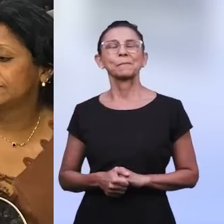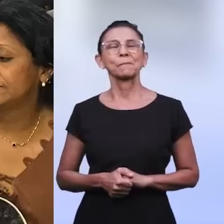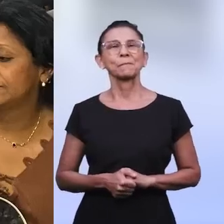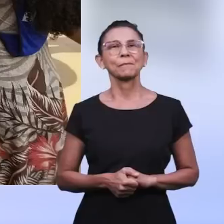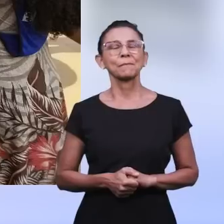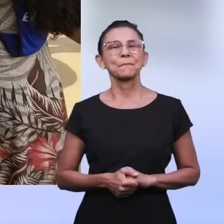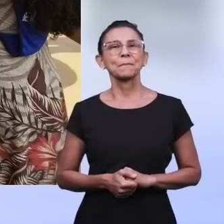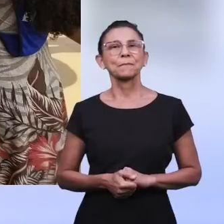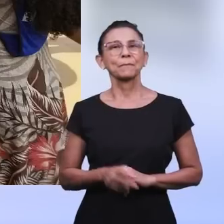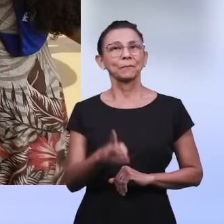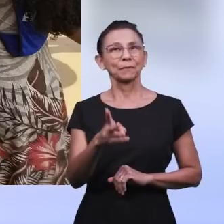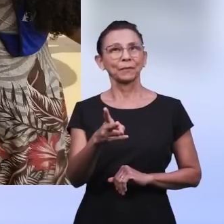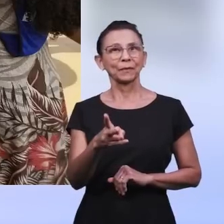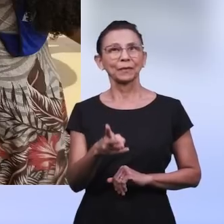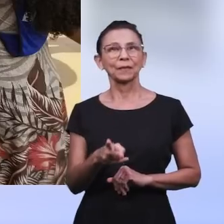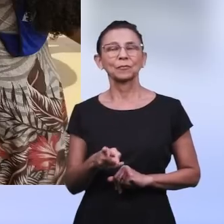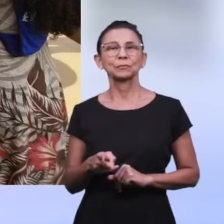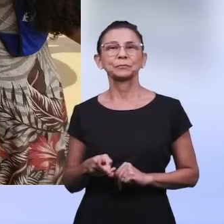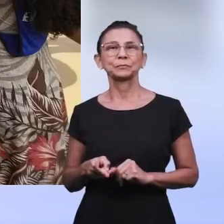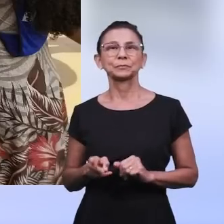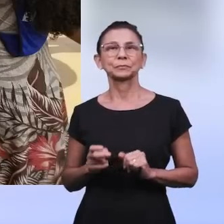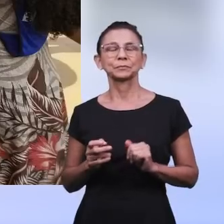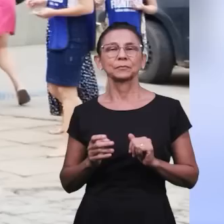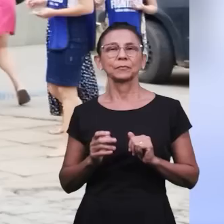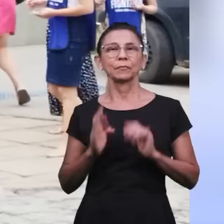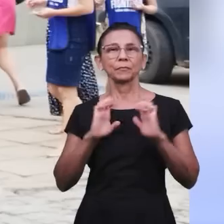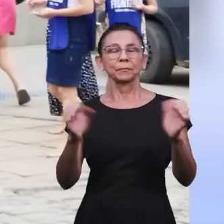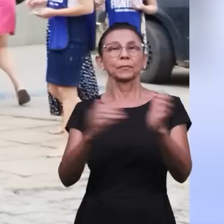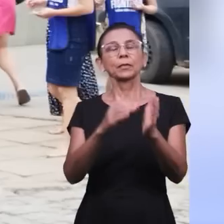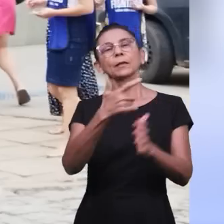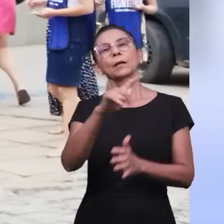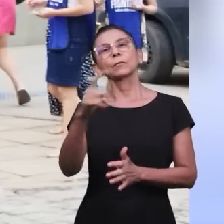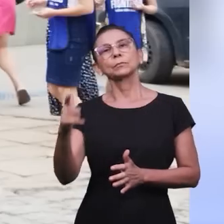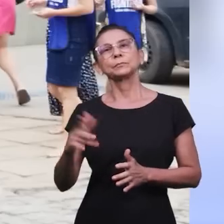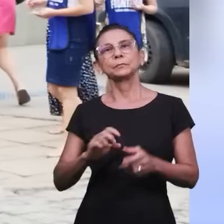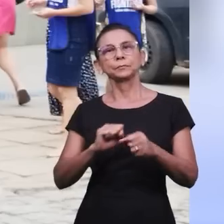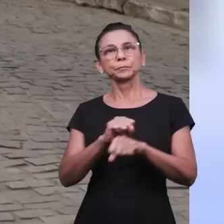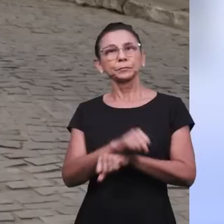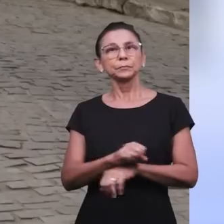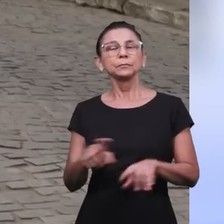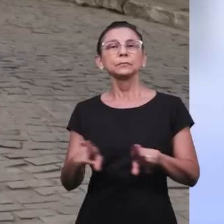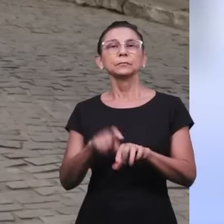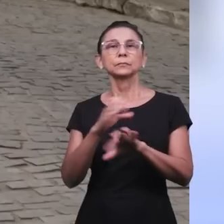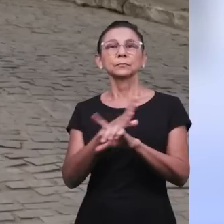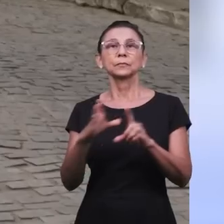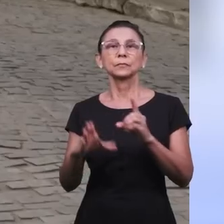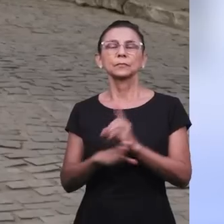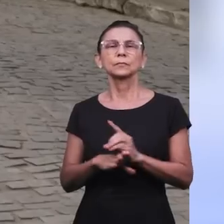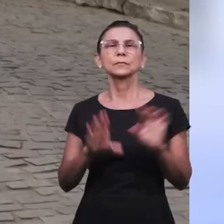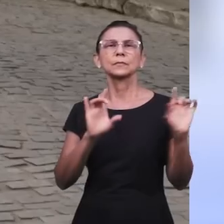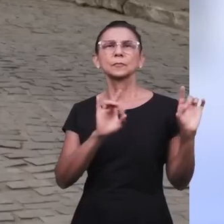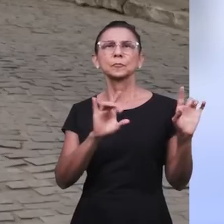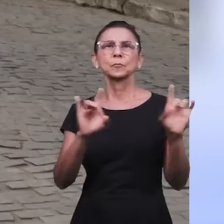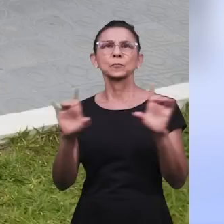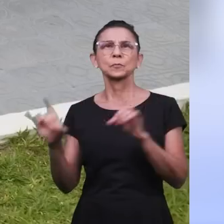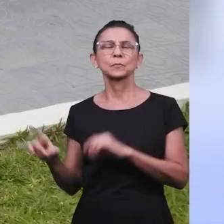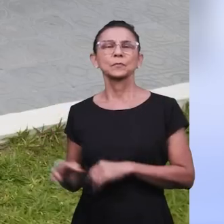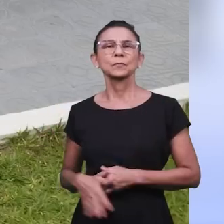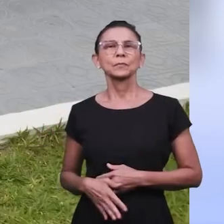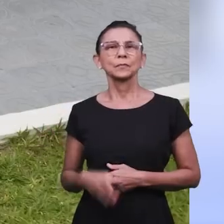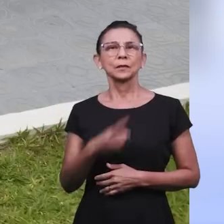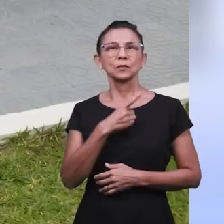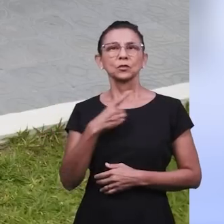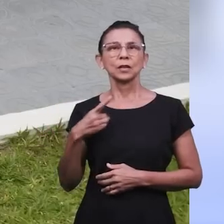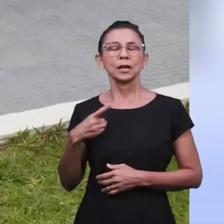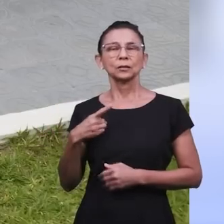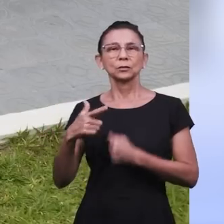Gerais. Evangelho Sem Fronteiras com um mini seminário e um culto especial com o levantamento ali para o